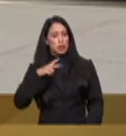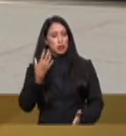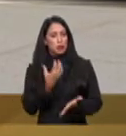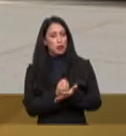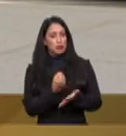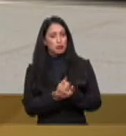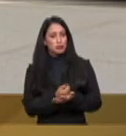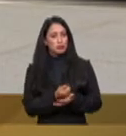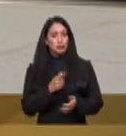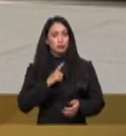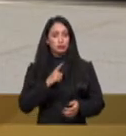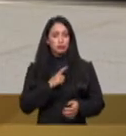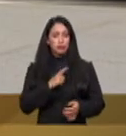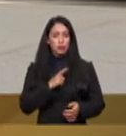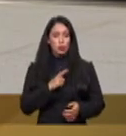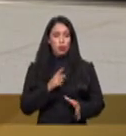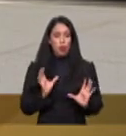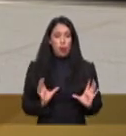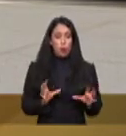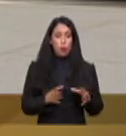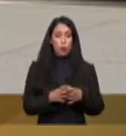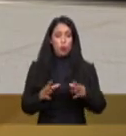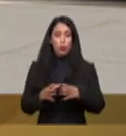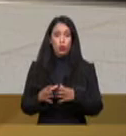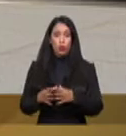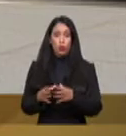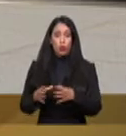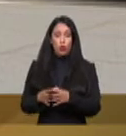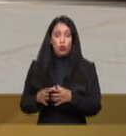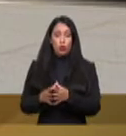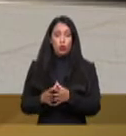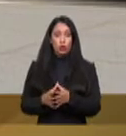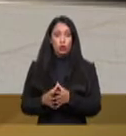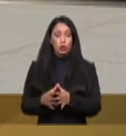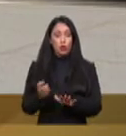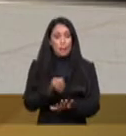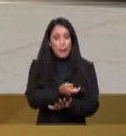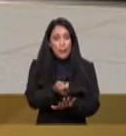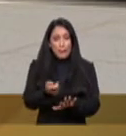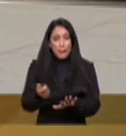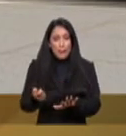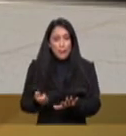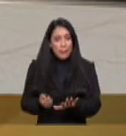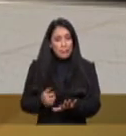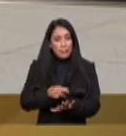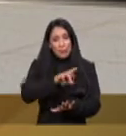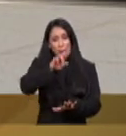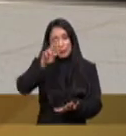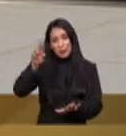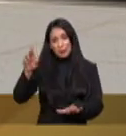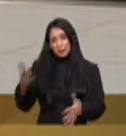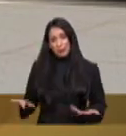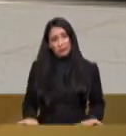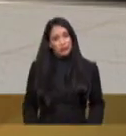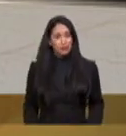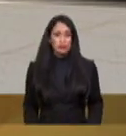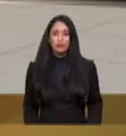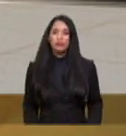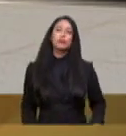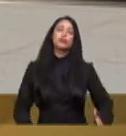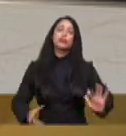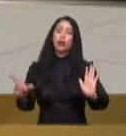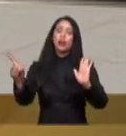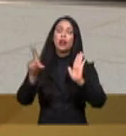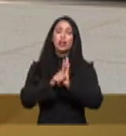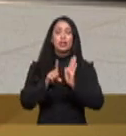de conteúdos, formação de bolhas, disseminação de notícias fraudulentas, etc., etc. Embora a